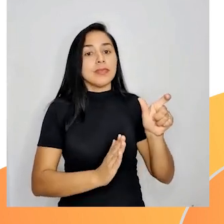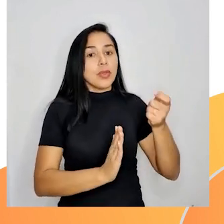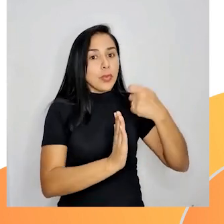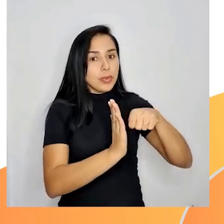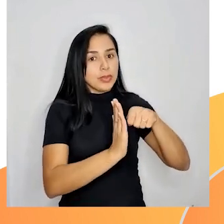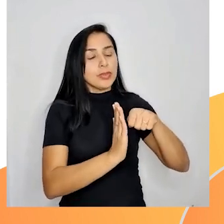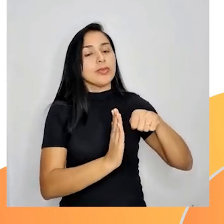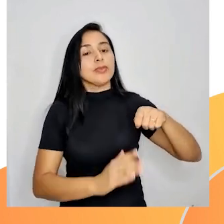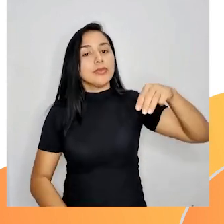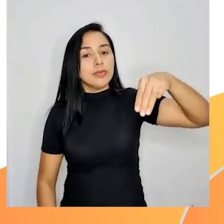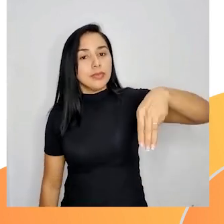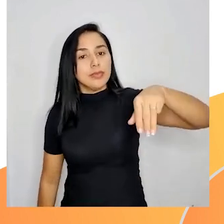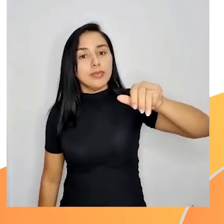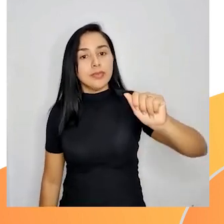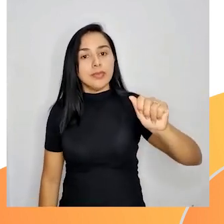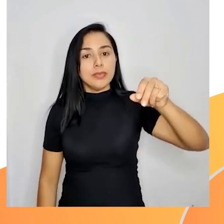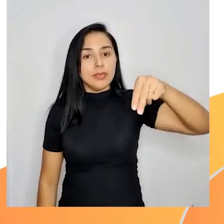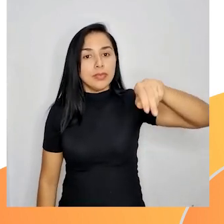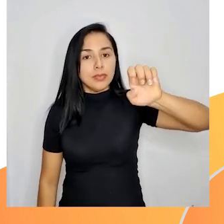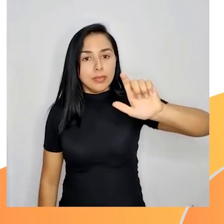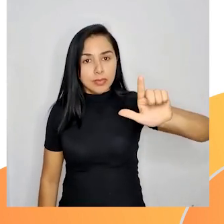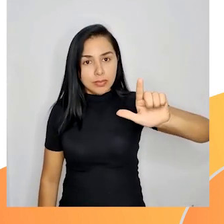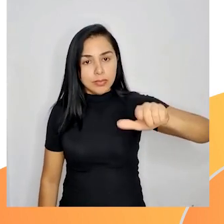escritor modernista.